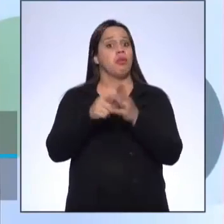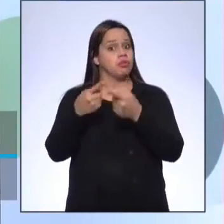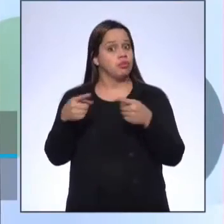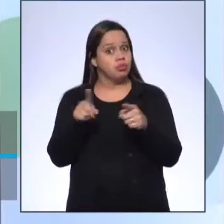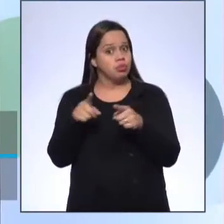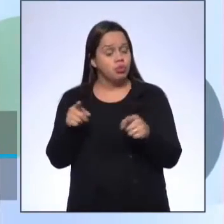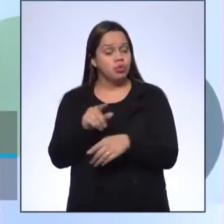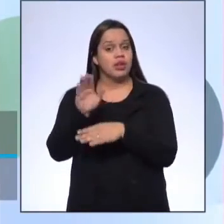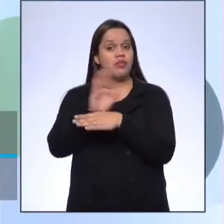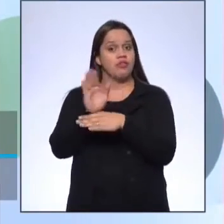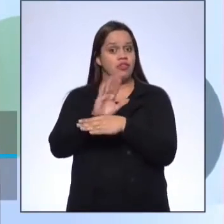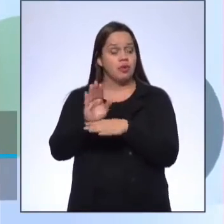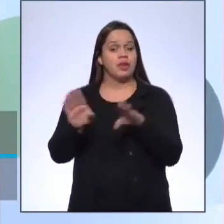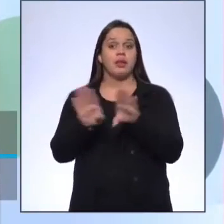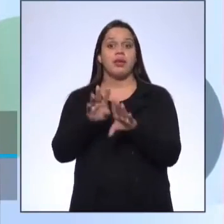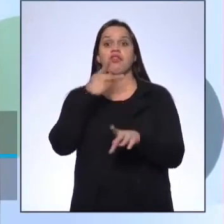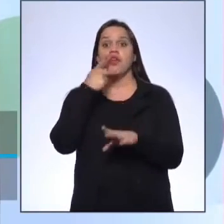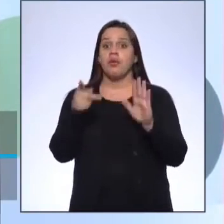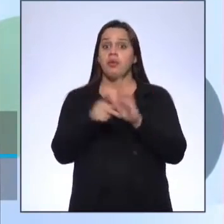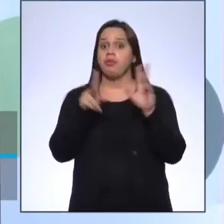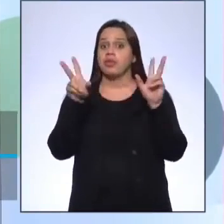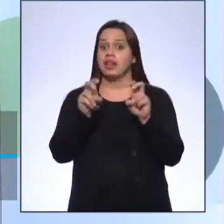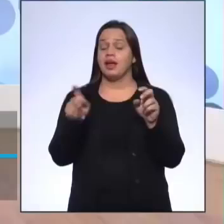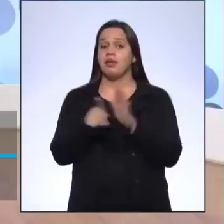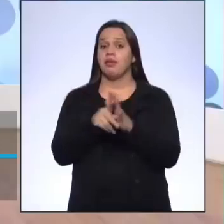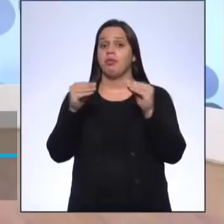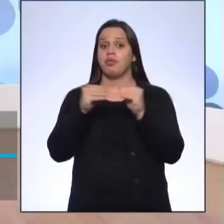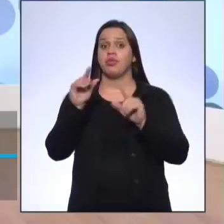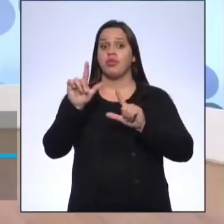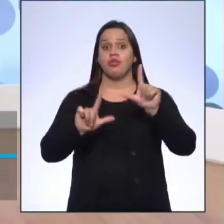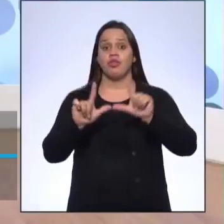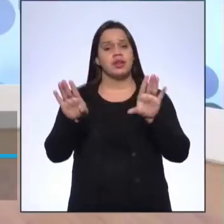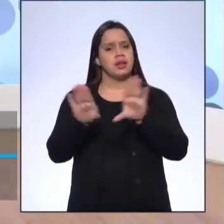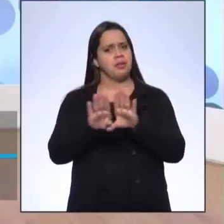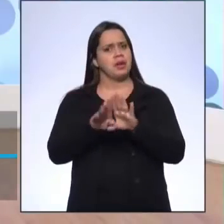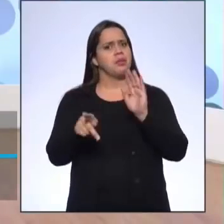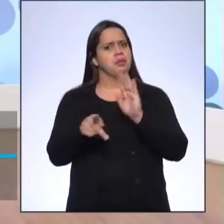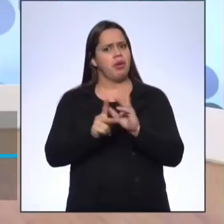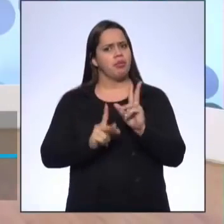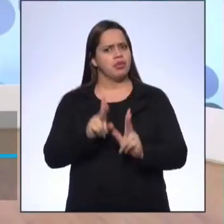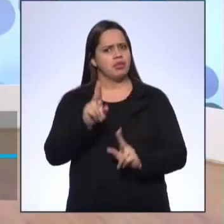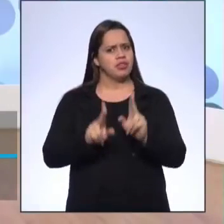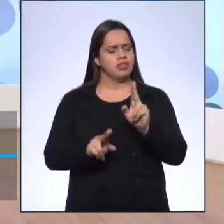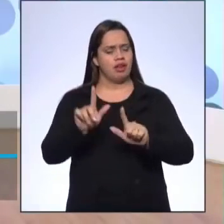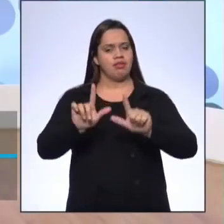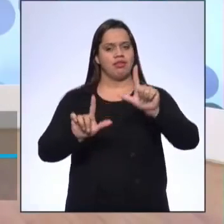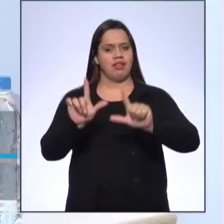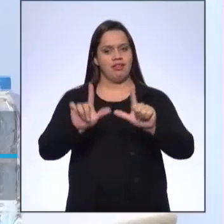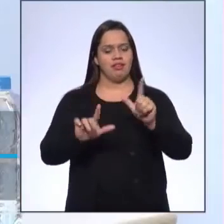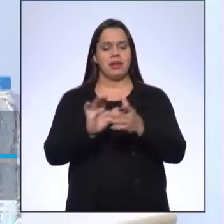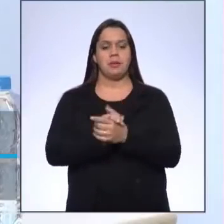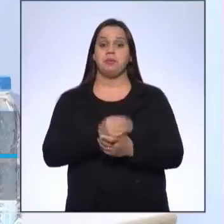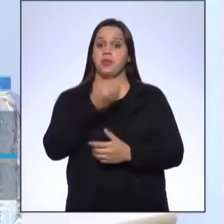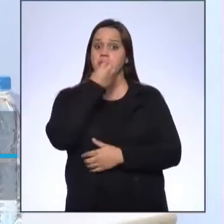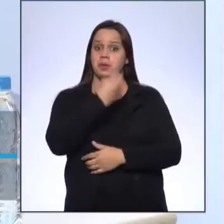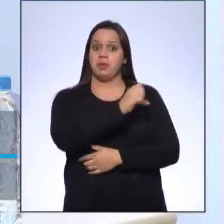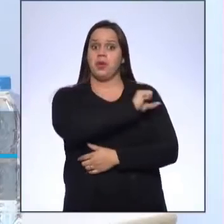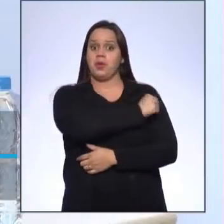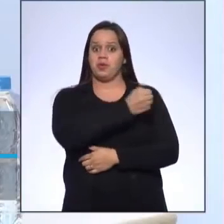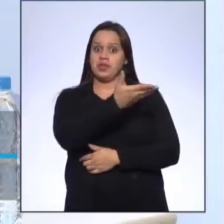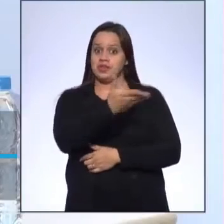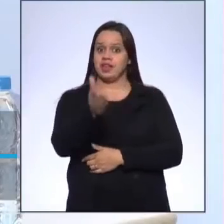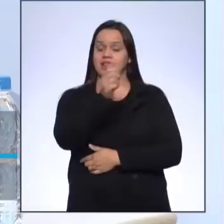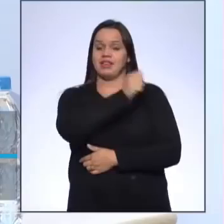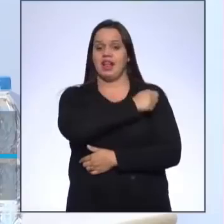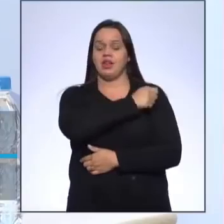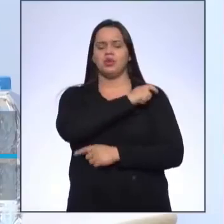né, de novelas e também de seriados da TV. Muito bom, pessoal do oitavo ano. É isso mesmo. O